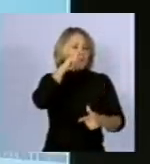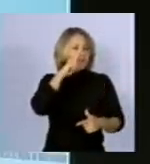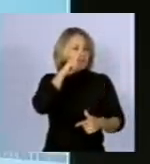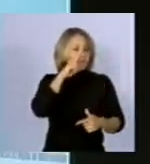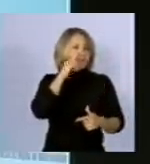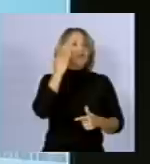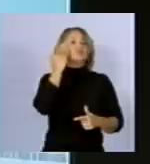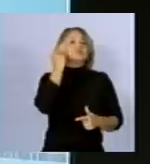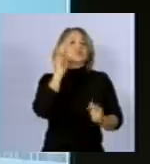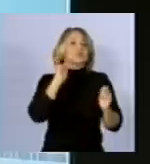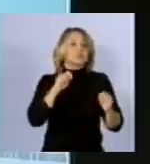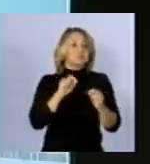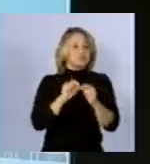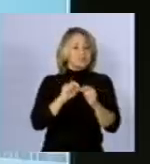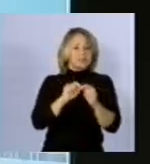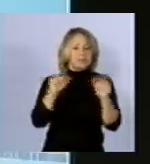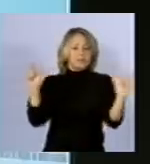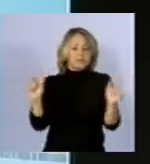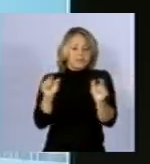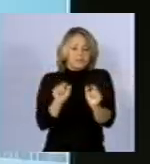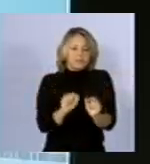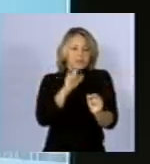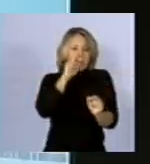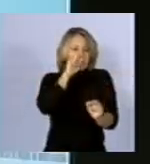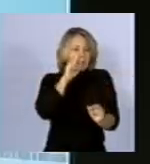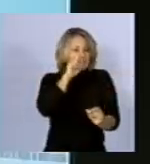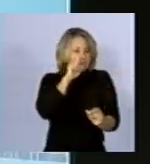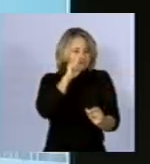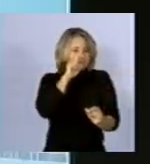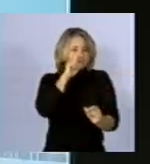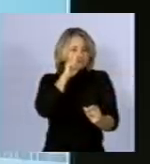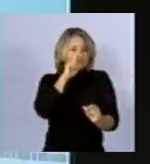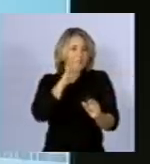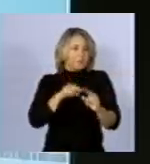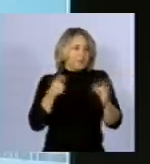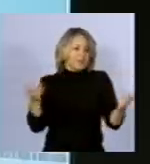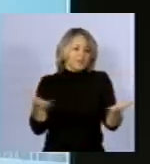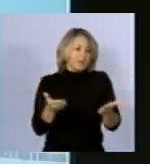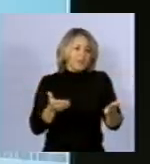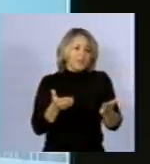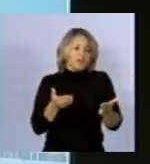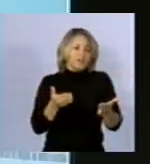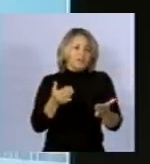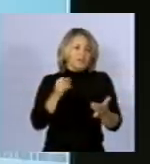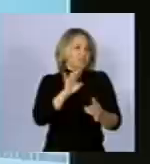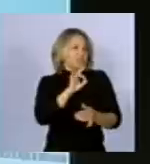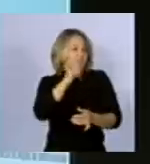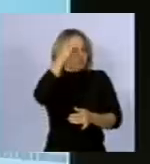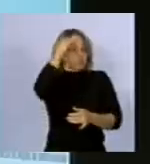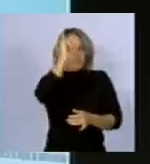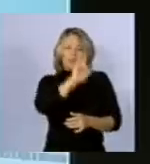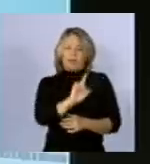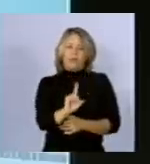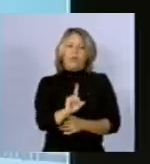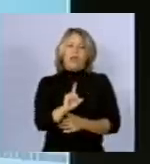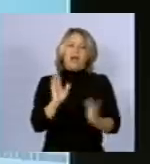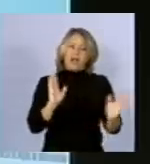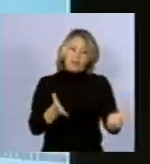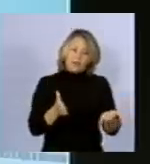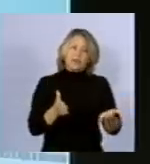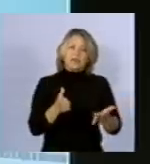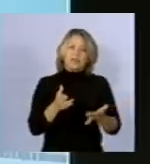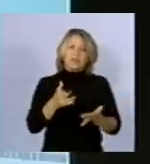posso adotar para eliminar esse risco eh eh eu não tô mais no campo da precaução Eu estou aqui no campo da